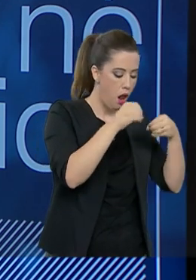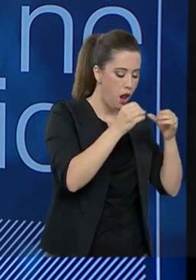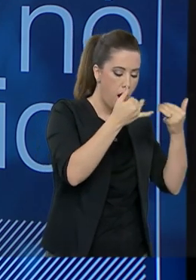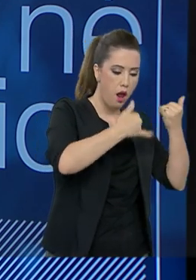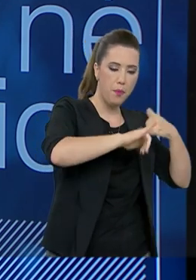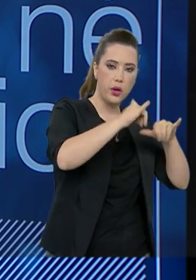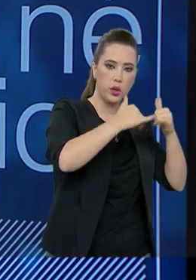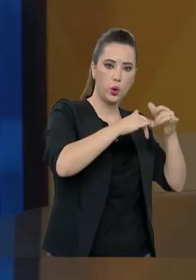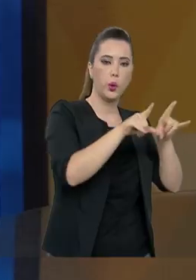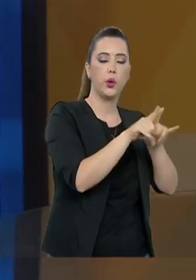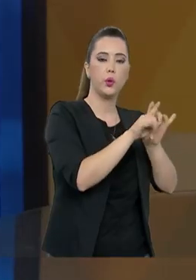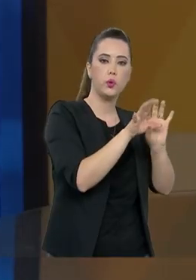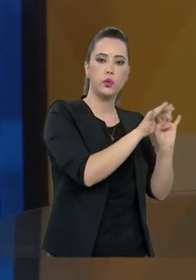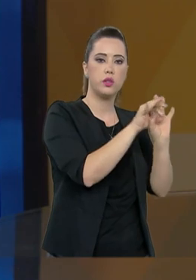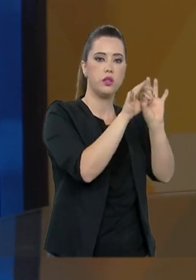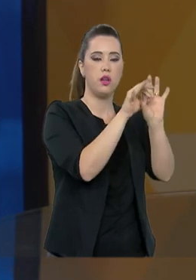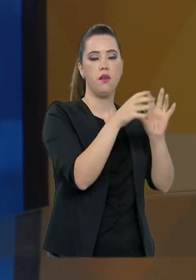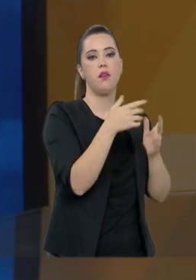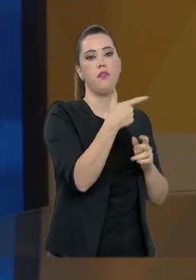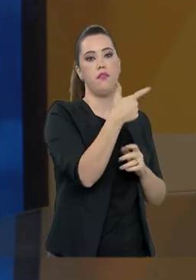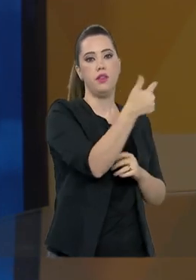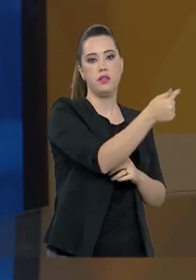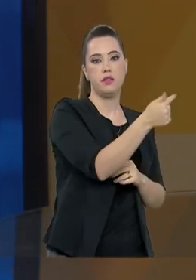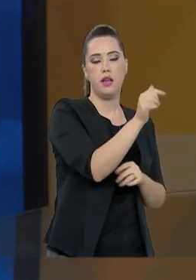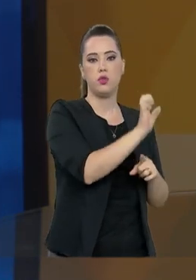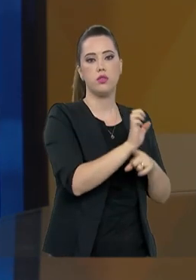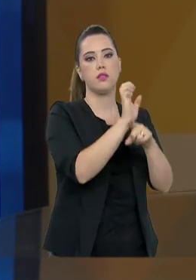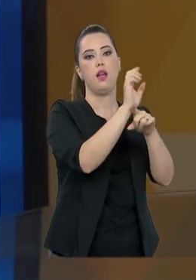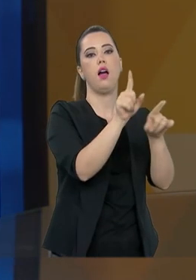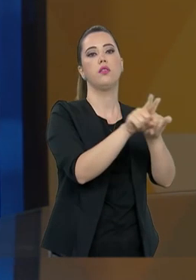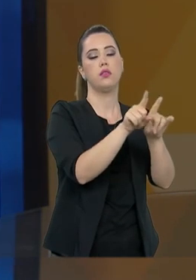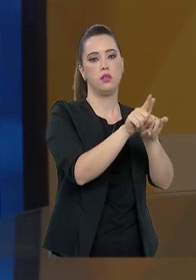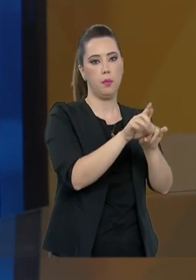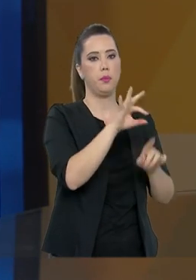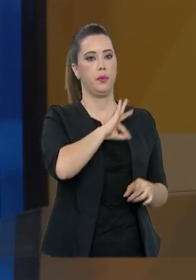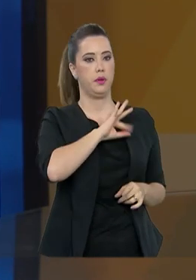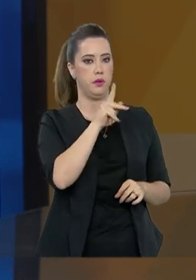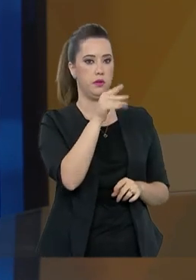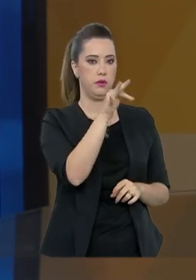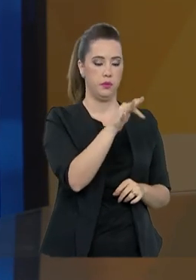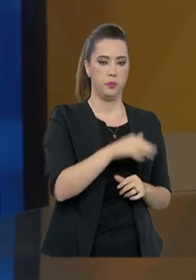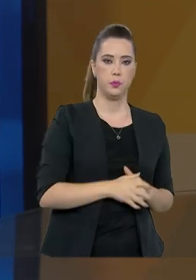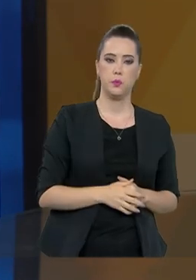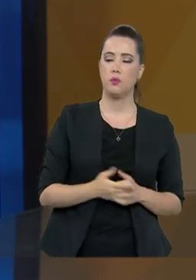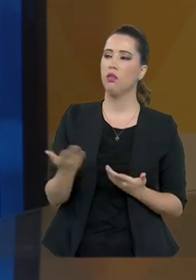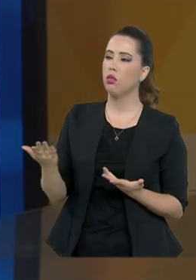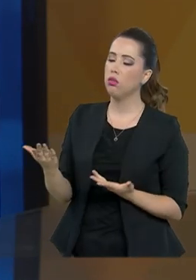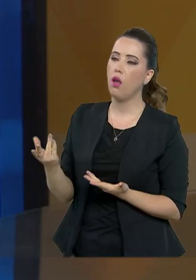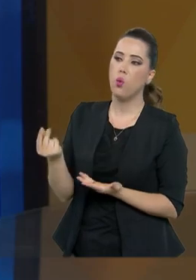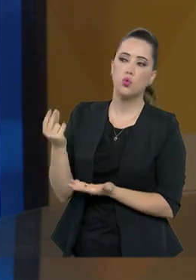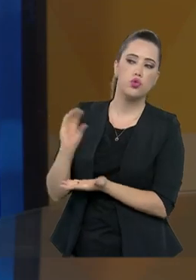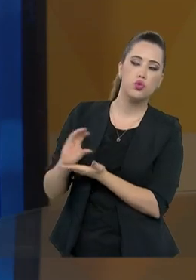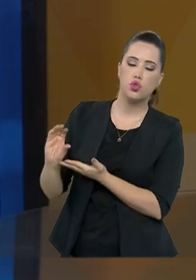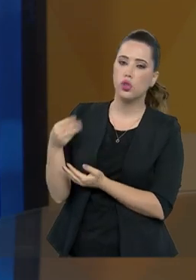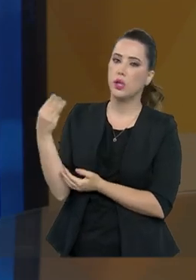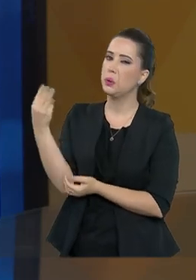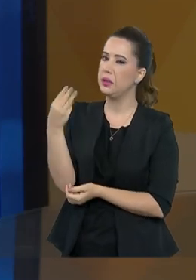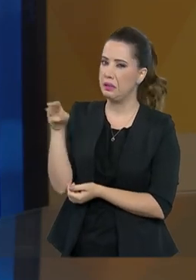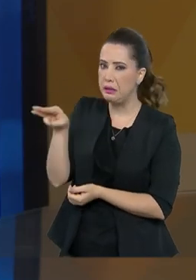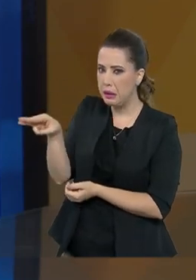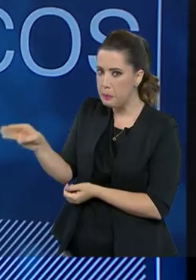27 estaduais, mais o da Polícia Federal. E para isso, o investimento do governo federal, você me disse, 33 milhões